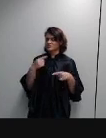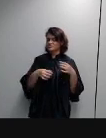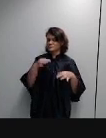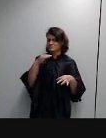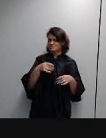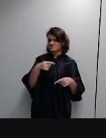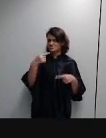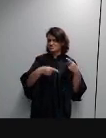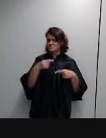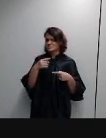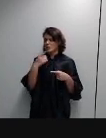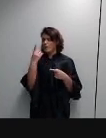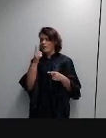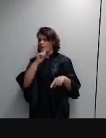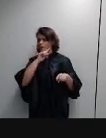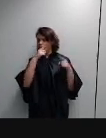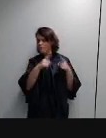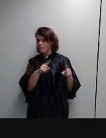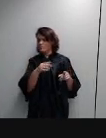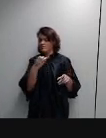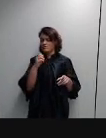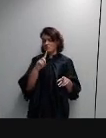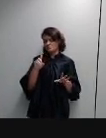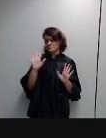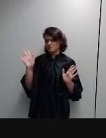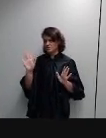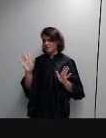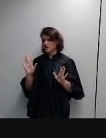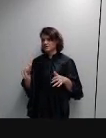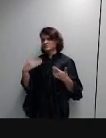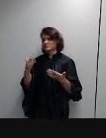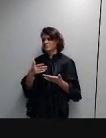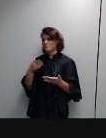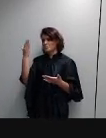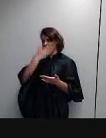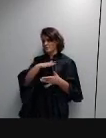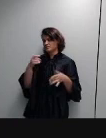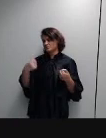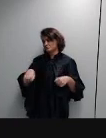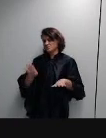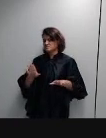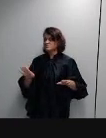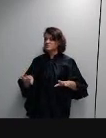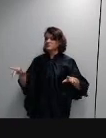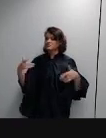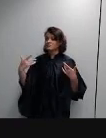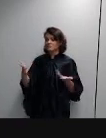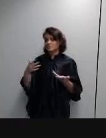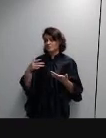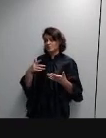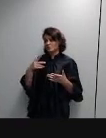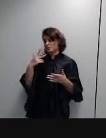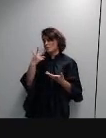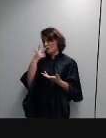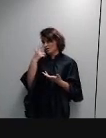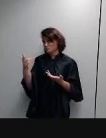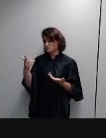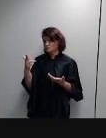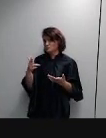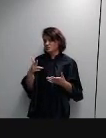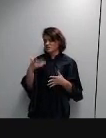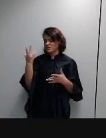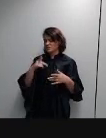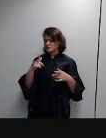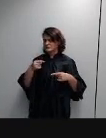título é só preclusão em princípio não demandaria prova então eu acho que as uma certa esteja bem polêmico